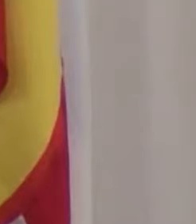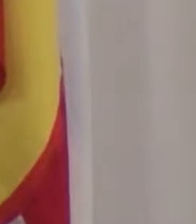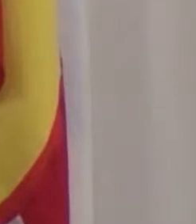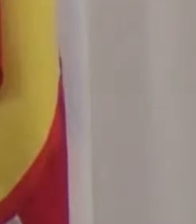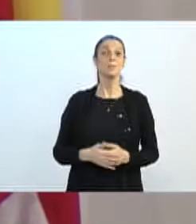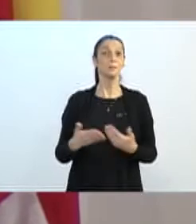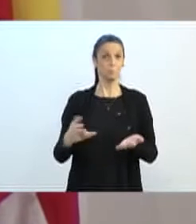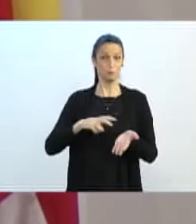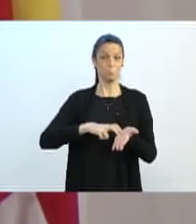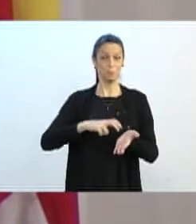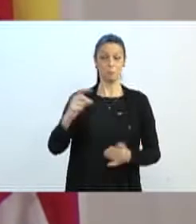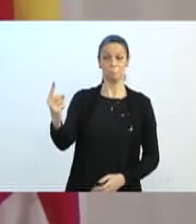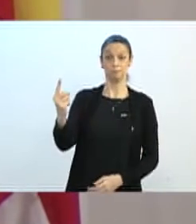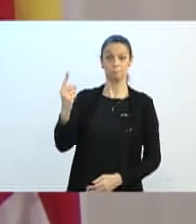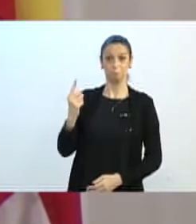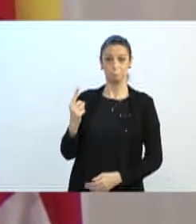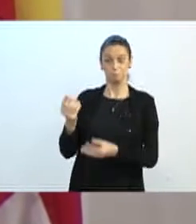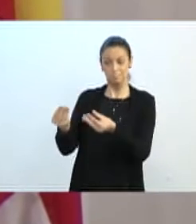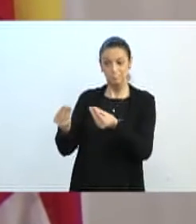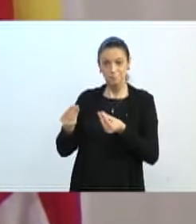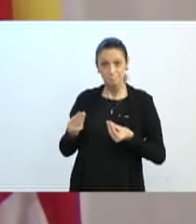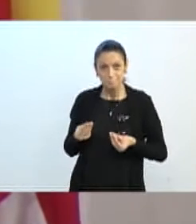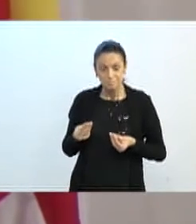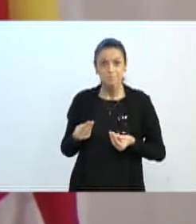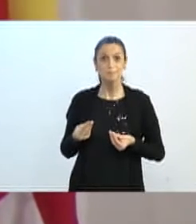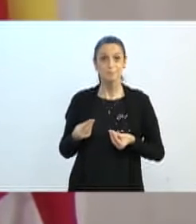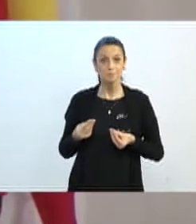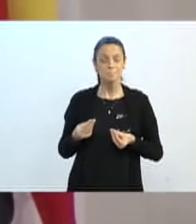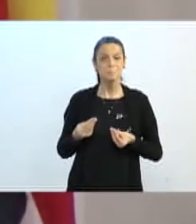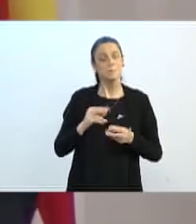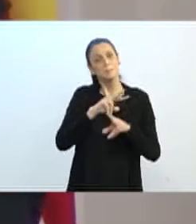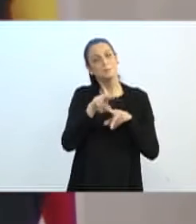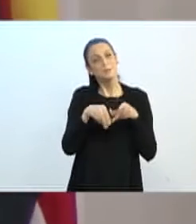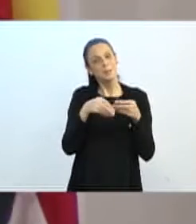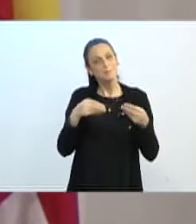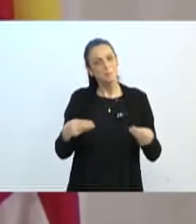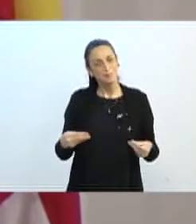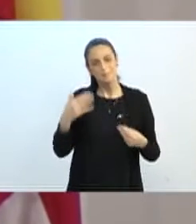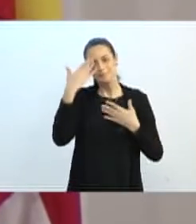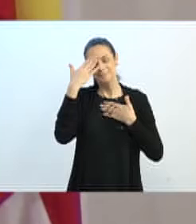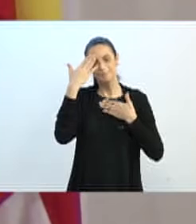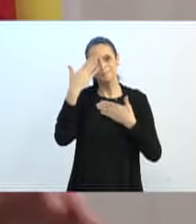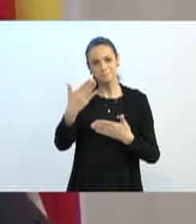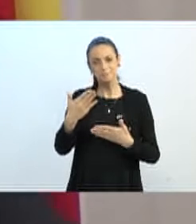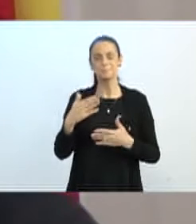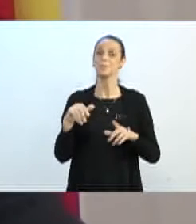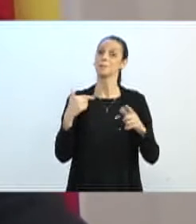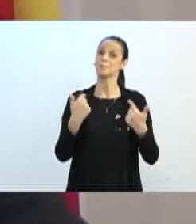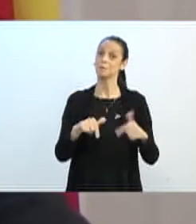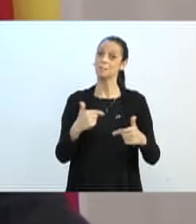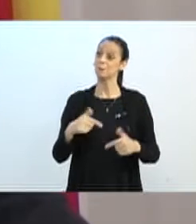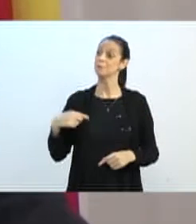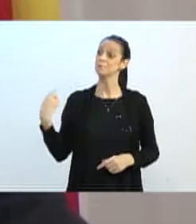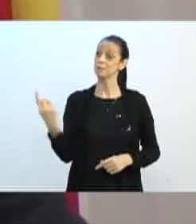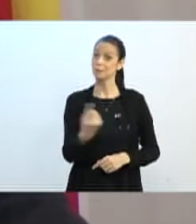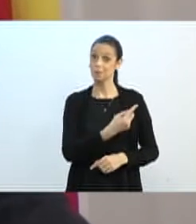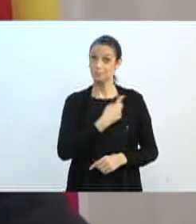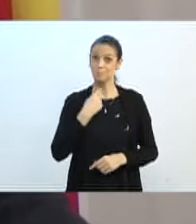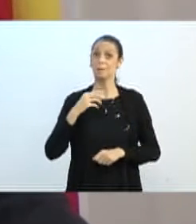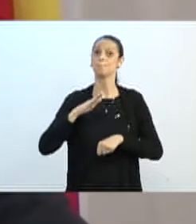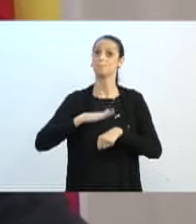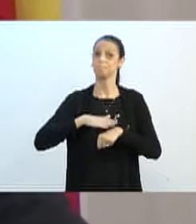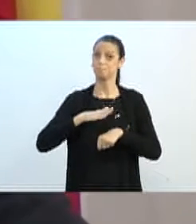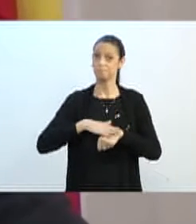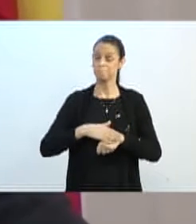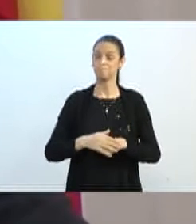por táxi. A instauração da Procuradoria Especial da Mulher, ocorrida na noite da quarta-feira, foi destacada pelo